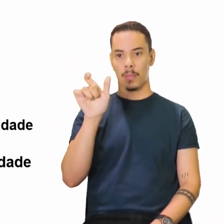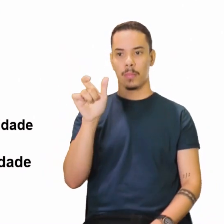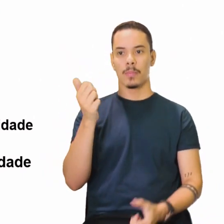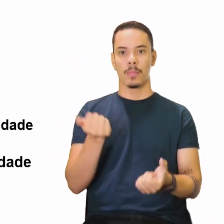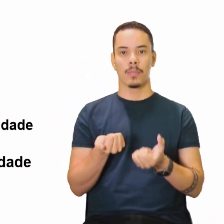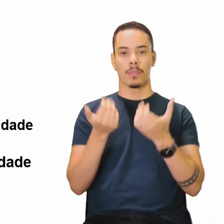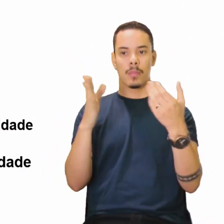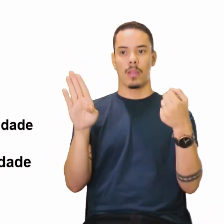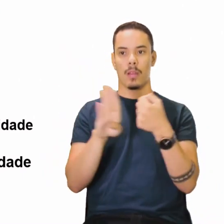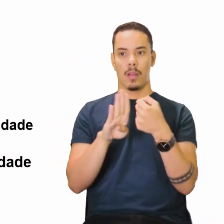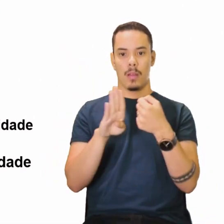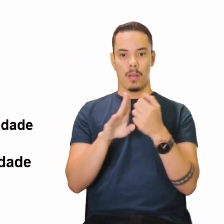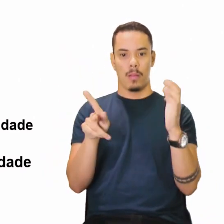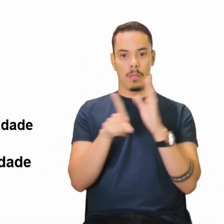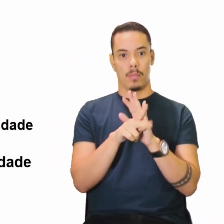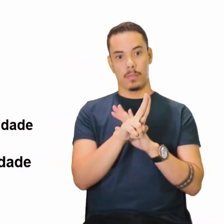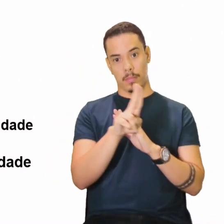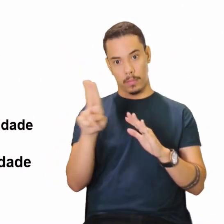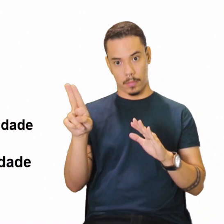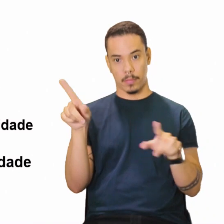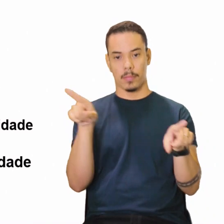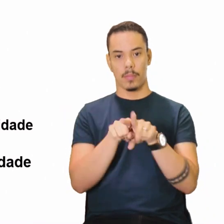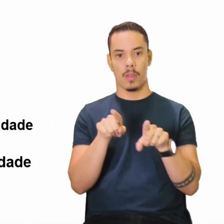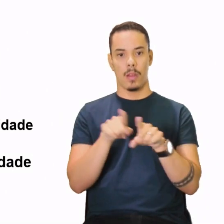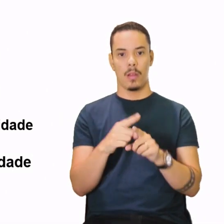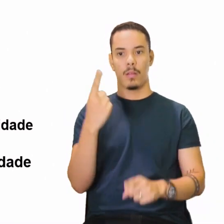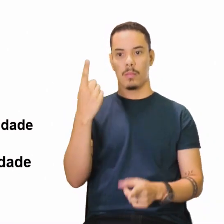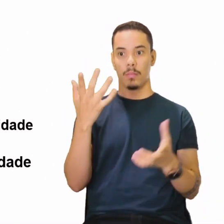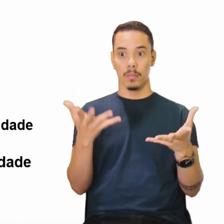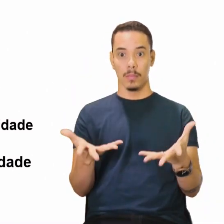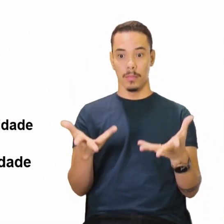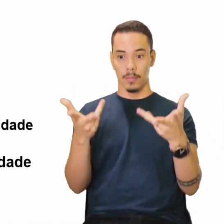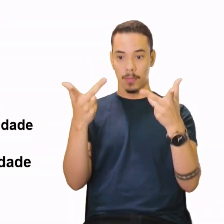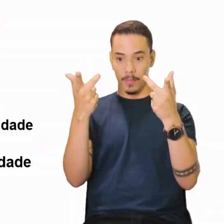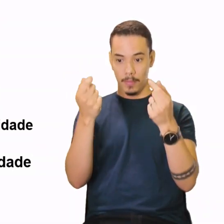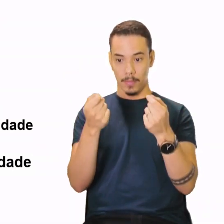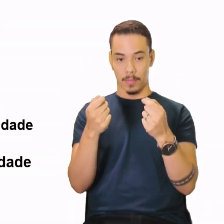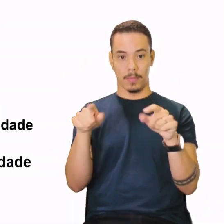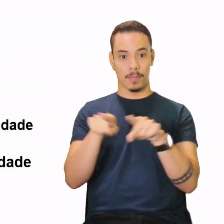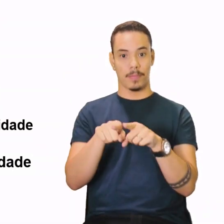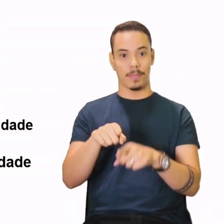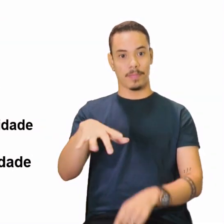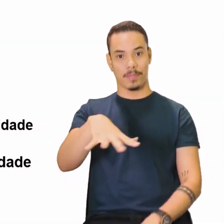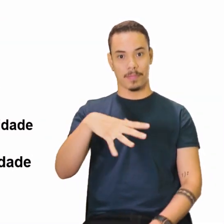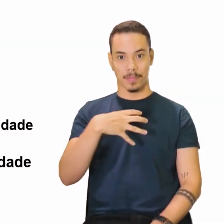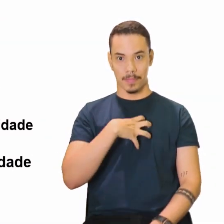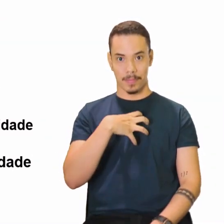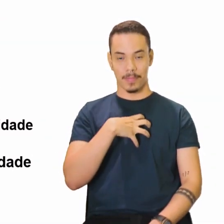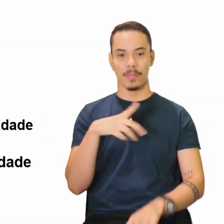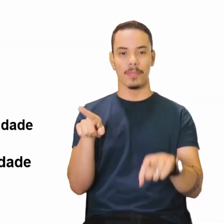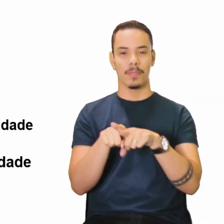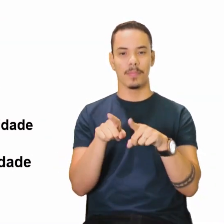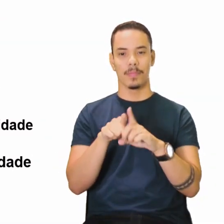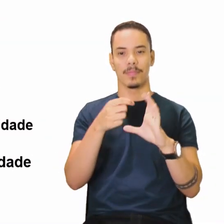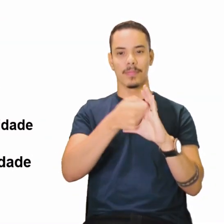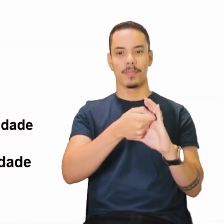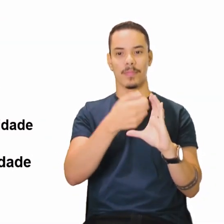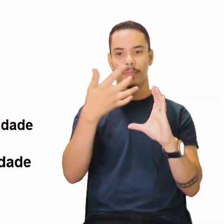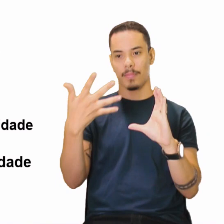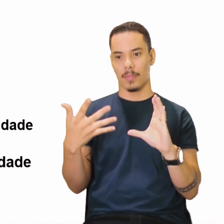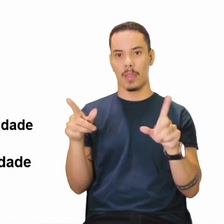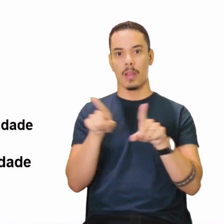ao substantivo pronome. Substantivo, uma qualidade, um estado, uma característica,